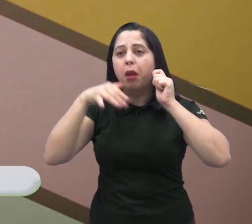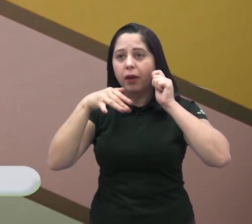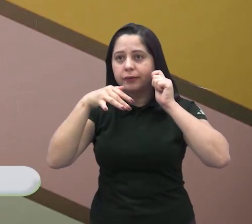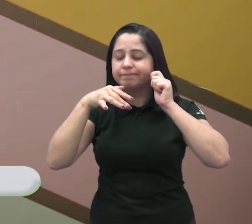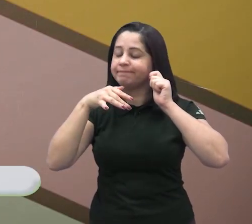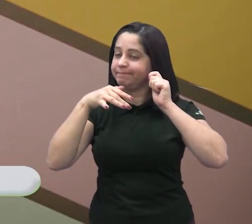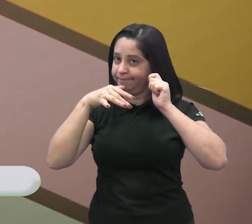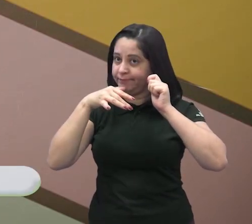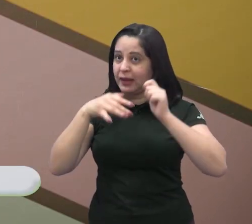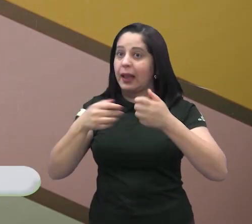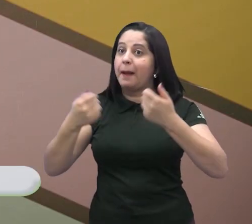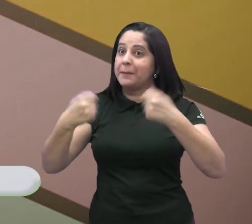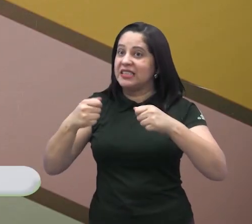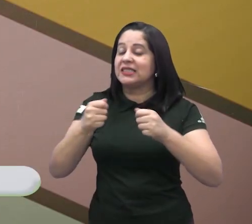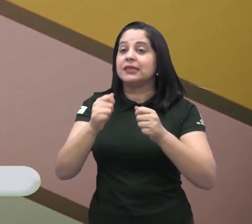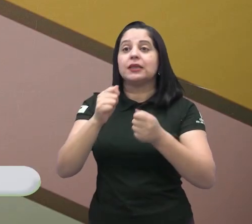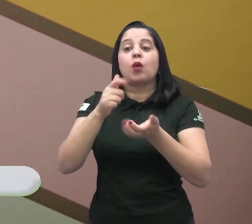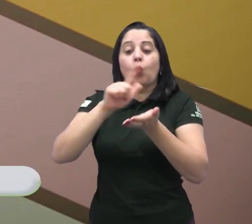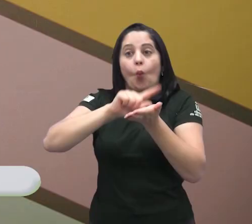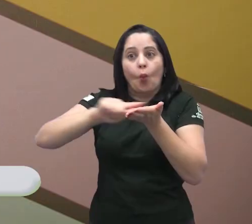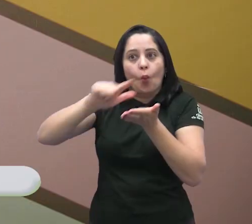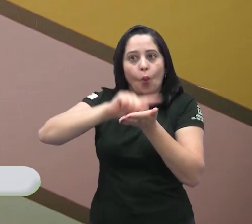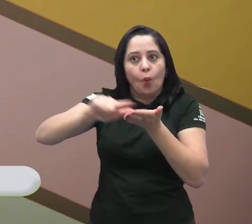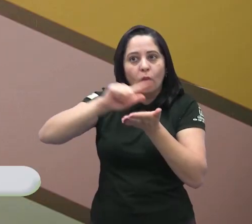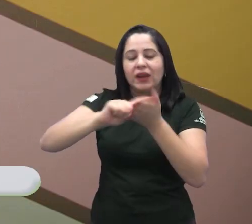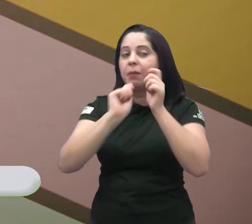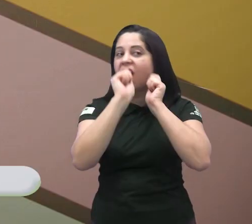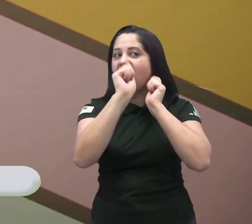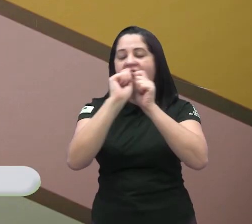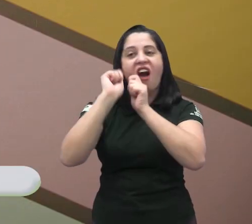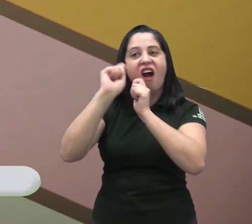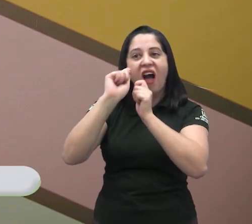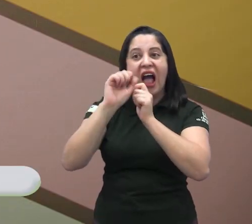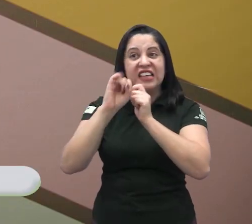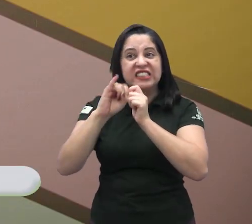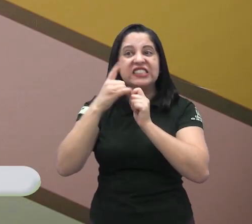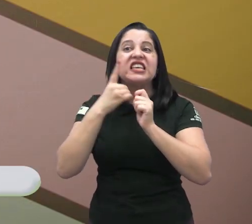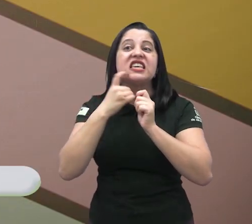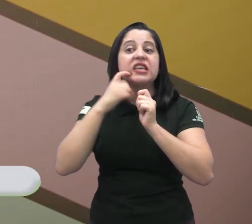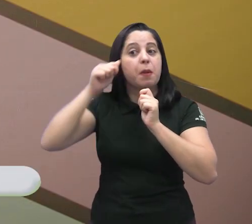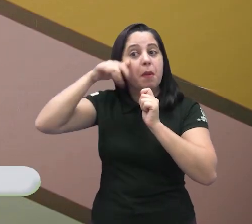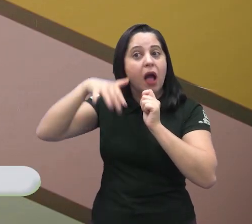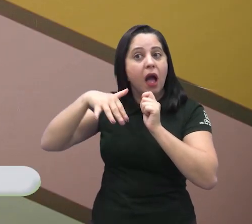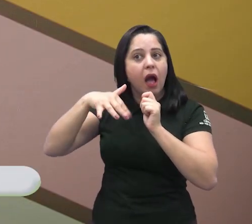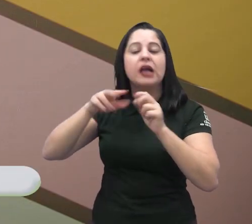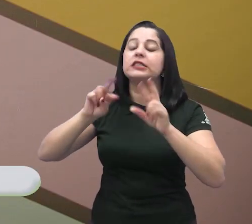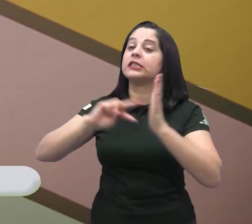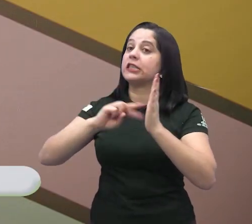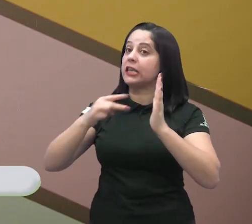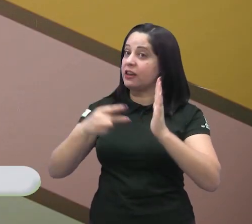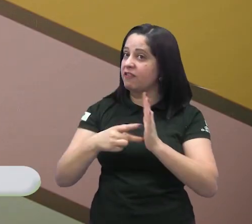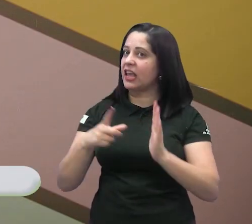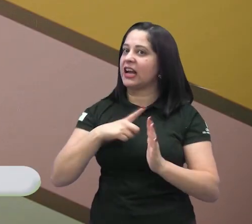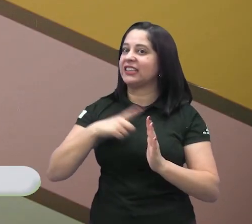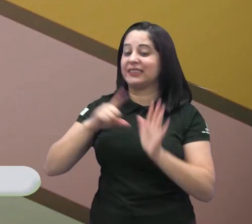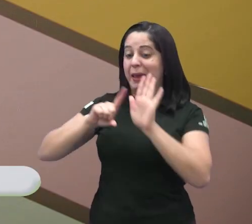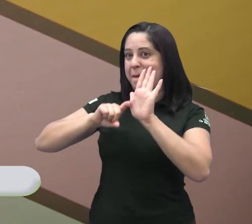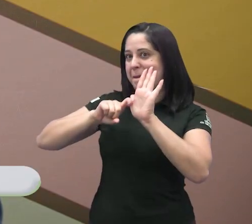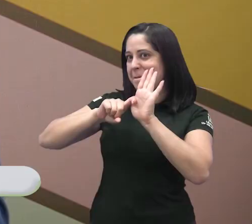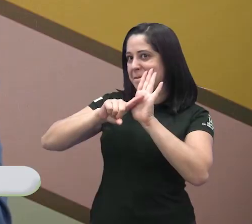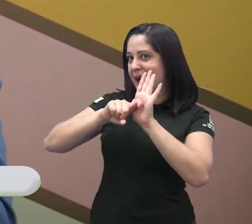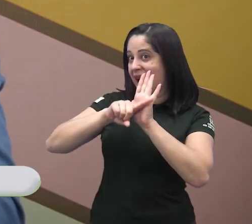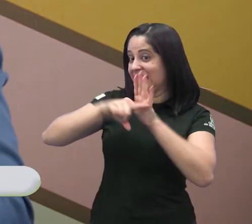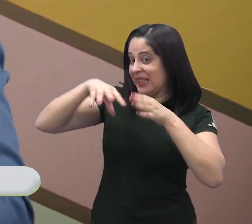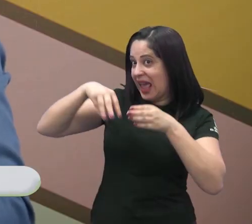bem limpa, assim como os dentes, ser utilizado o fio dental. Se ela está sangrando é porque está tendo acúmulo de placa bacteriana.